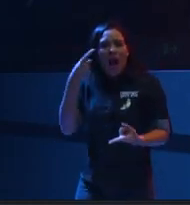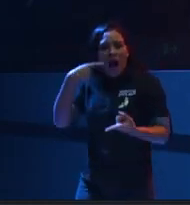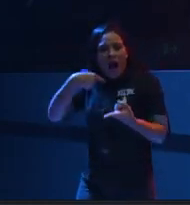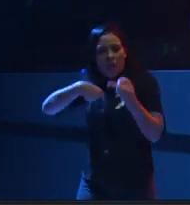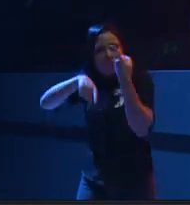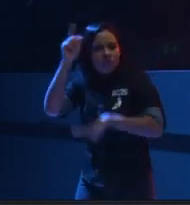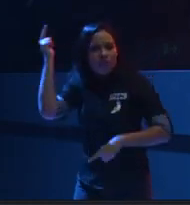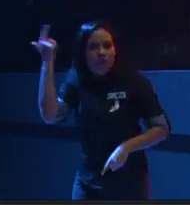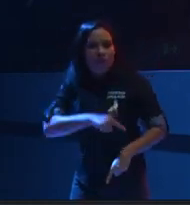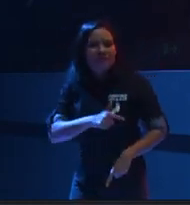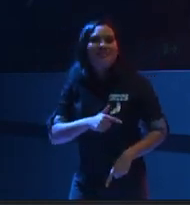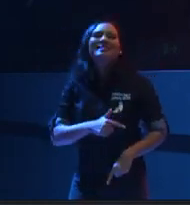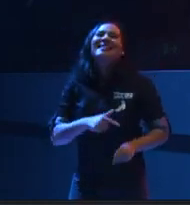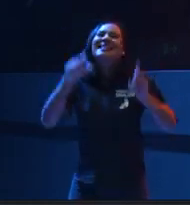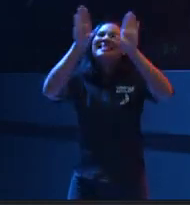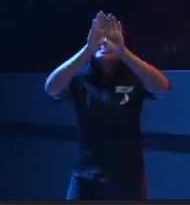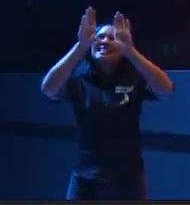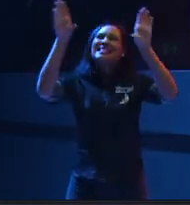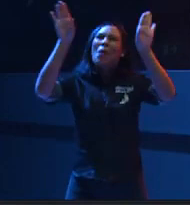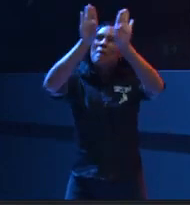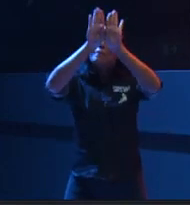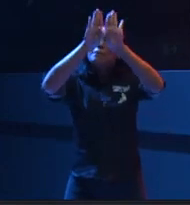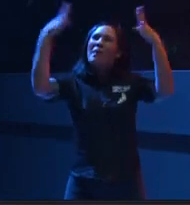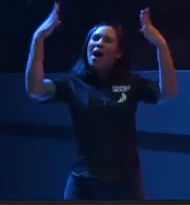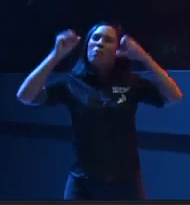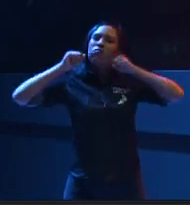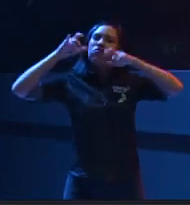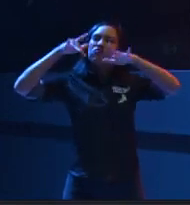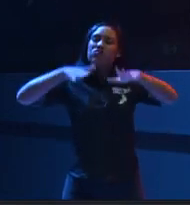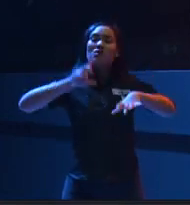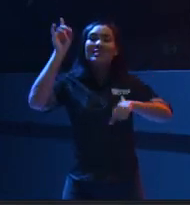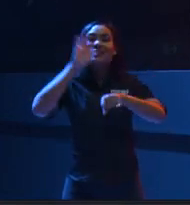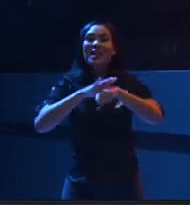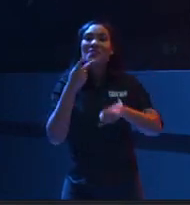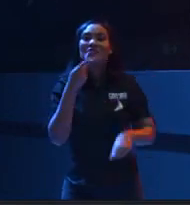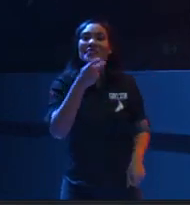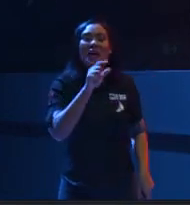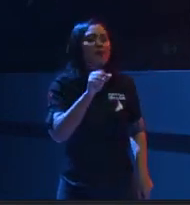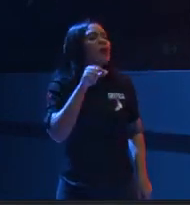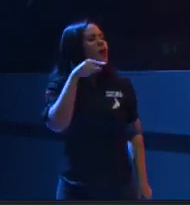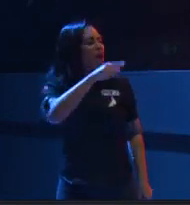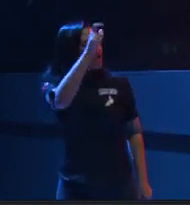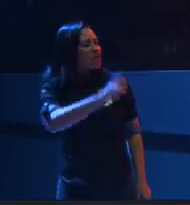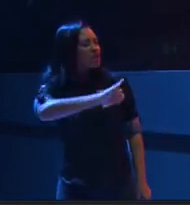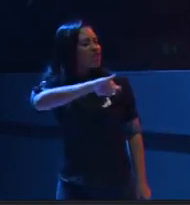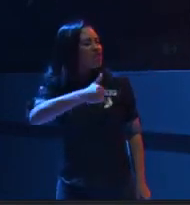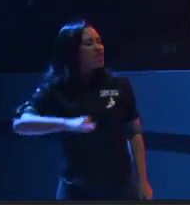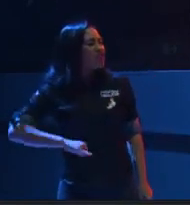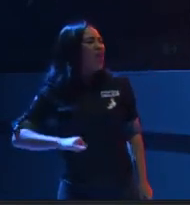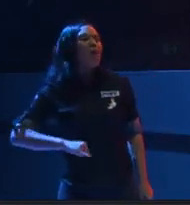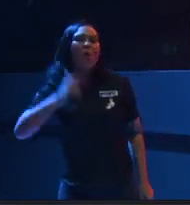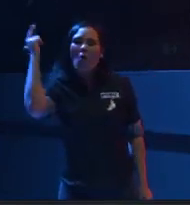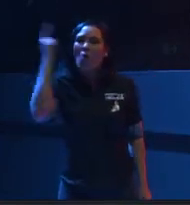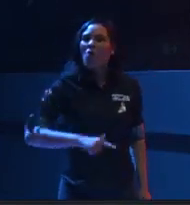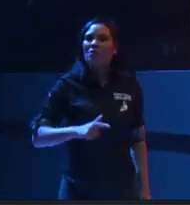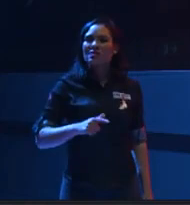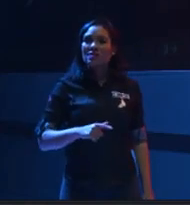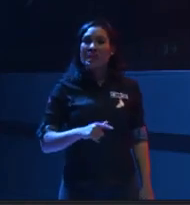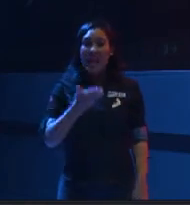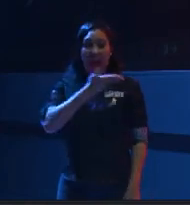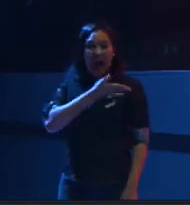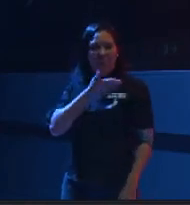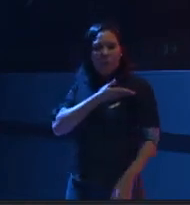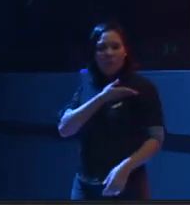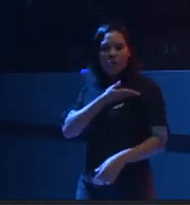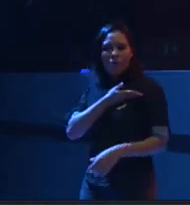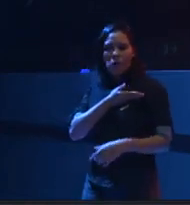se abre Deus fala ele passou no teste os amigos ainda duvidam dele testam ele